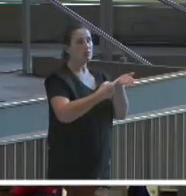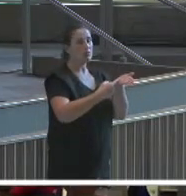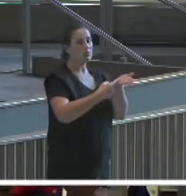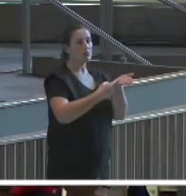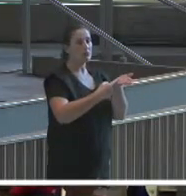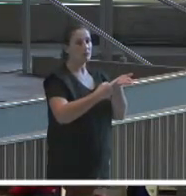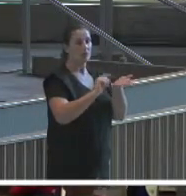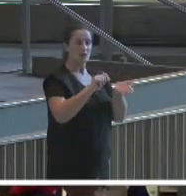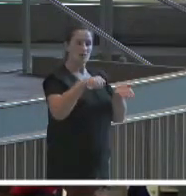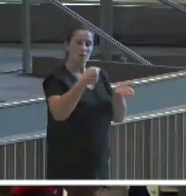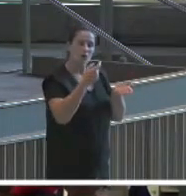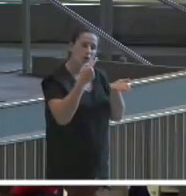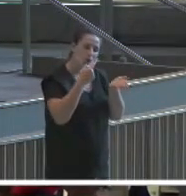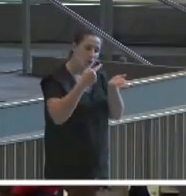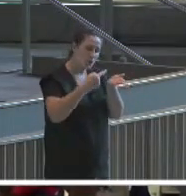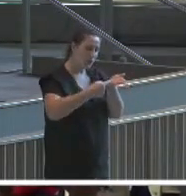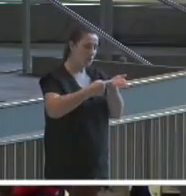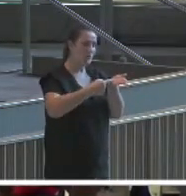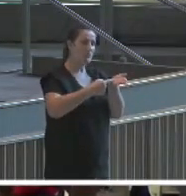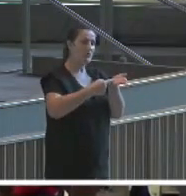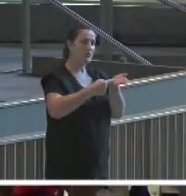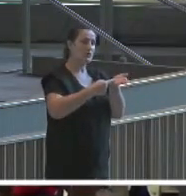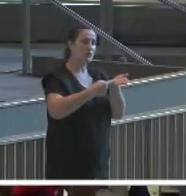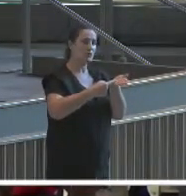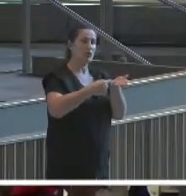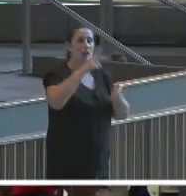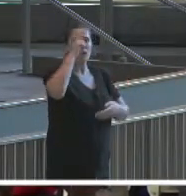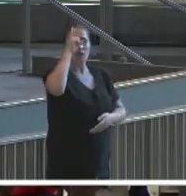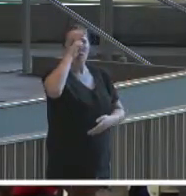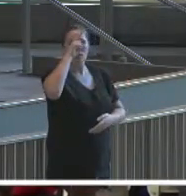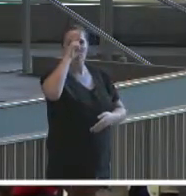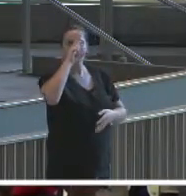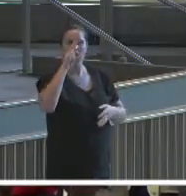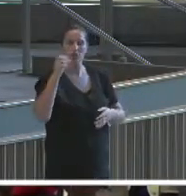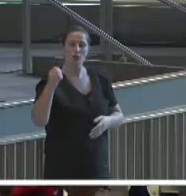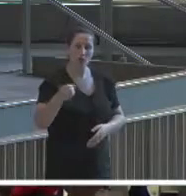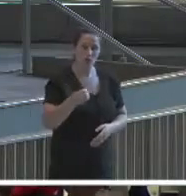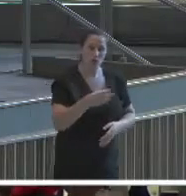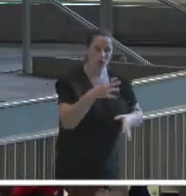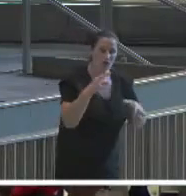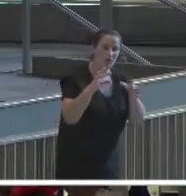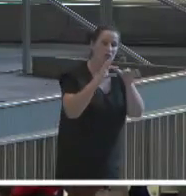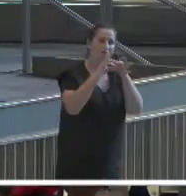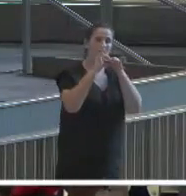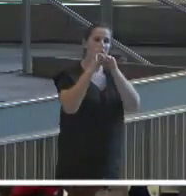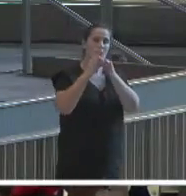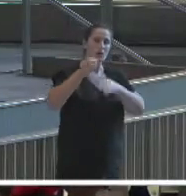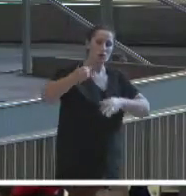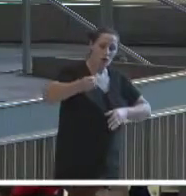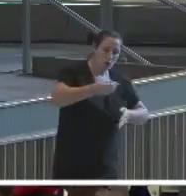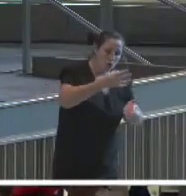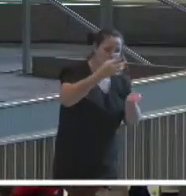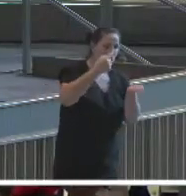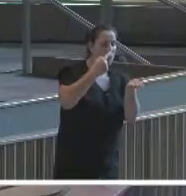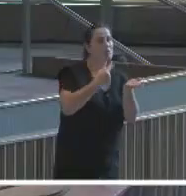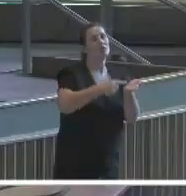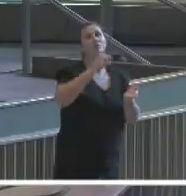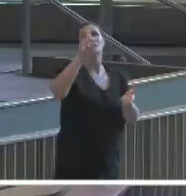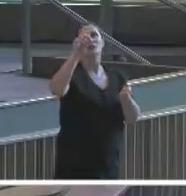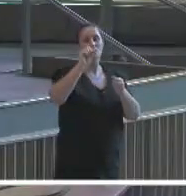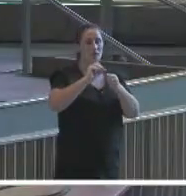Senhor fala para nós que esse aqui é um memorial de uma nova aliança, de um novo pacto que Deus fez conosco.